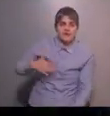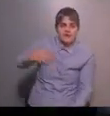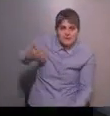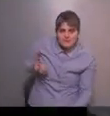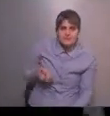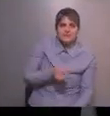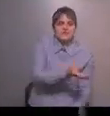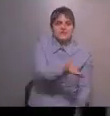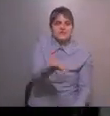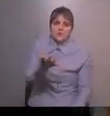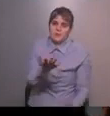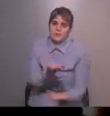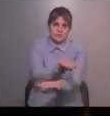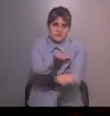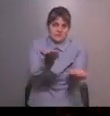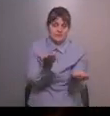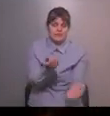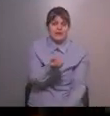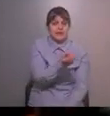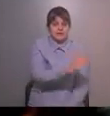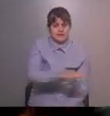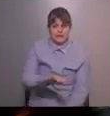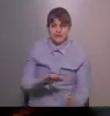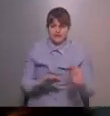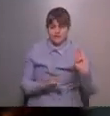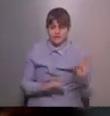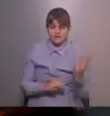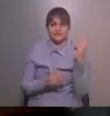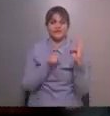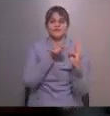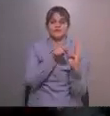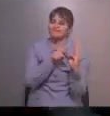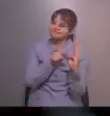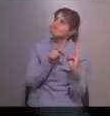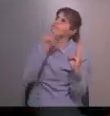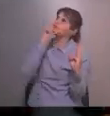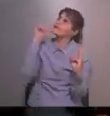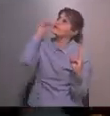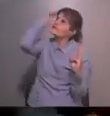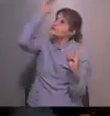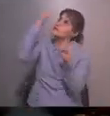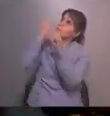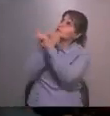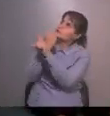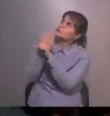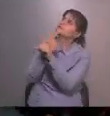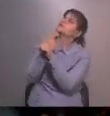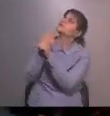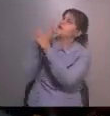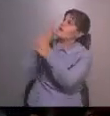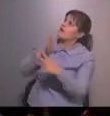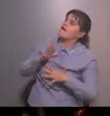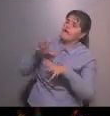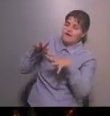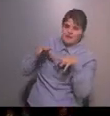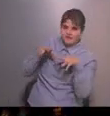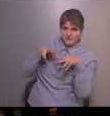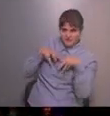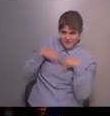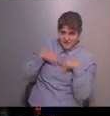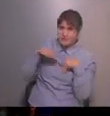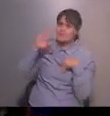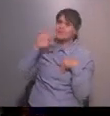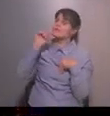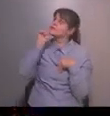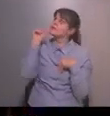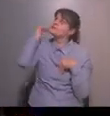humanidade. Os pastorinhos acolheram os dons do céu e comunicaram-nos. A Mãe do Céu